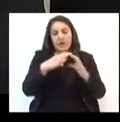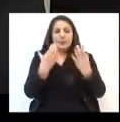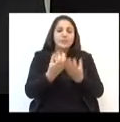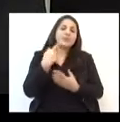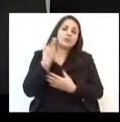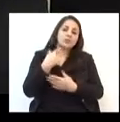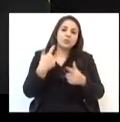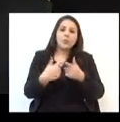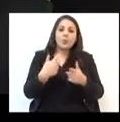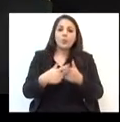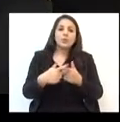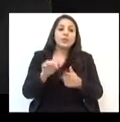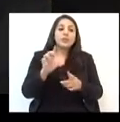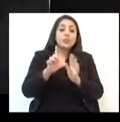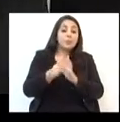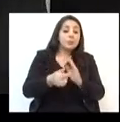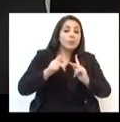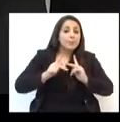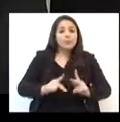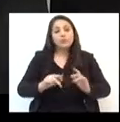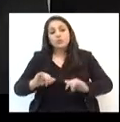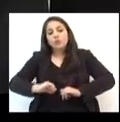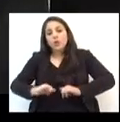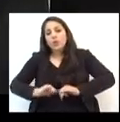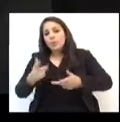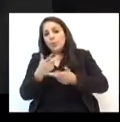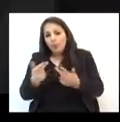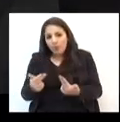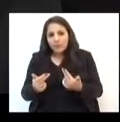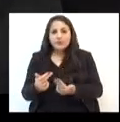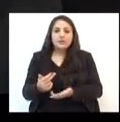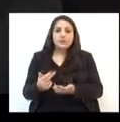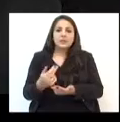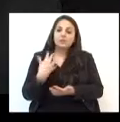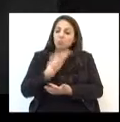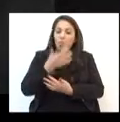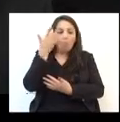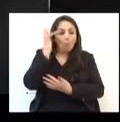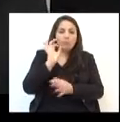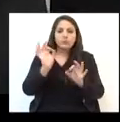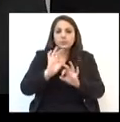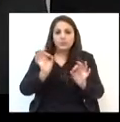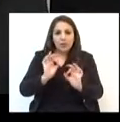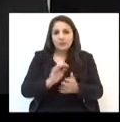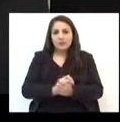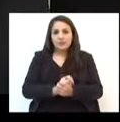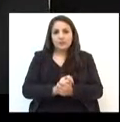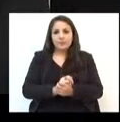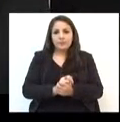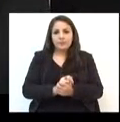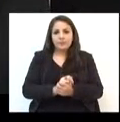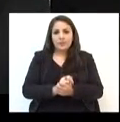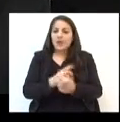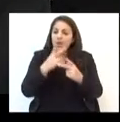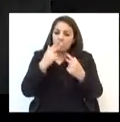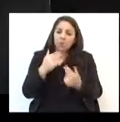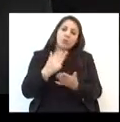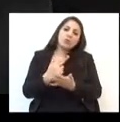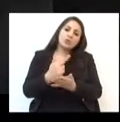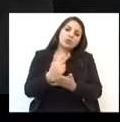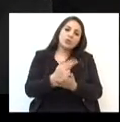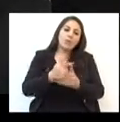pouco alguém sofre uma restrição, sofre alguma condenação e nós não ficamos sabendo disso. E, de certa forma, nós vamos ter